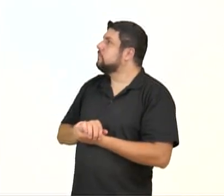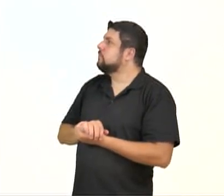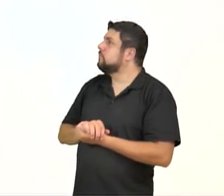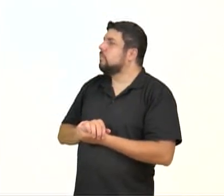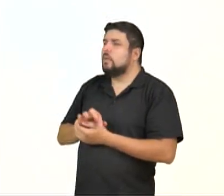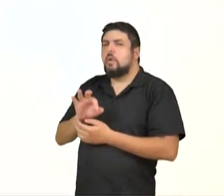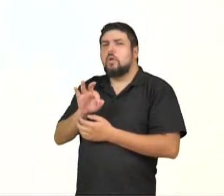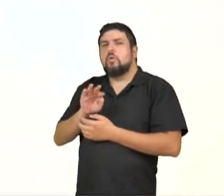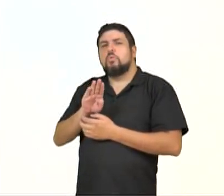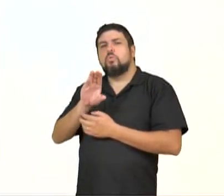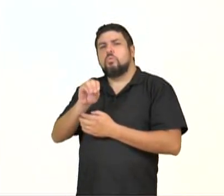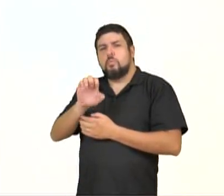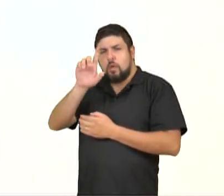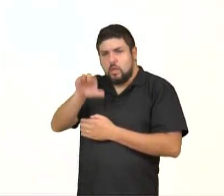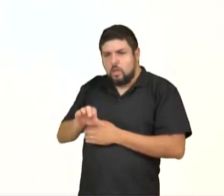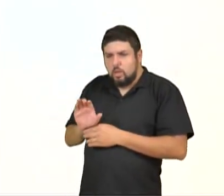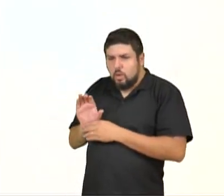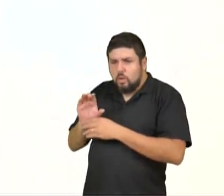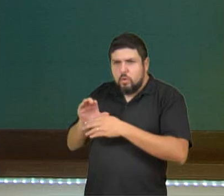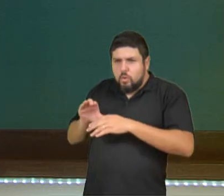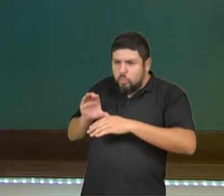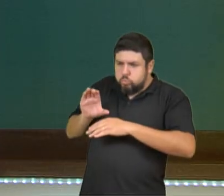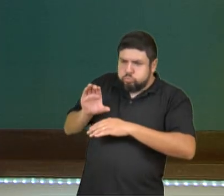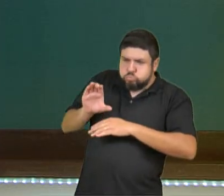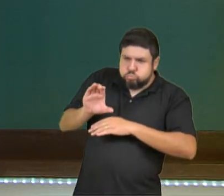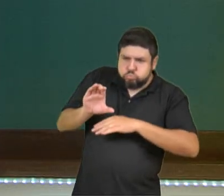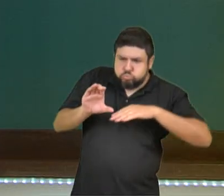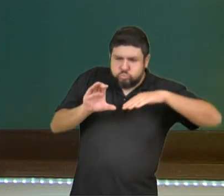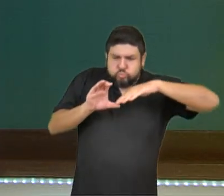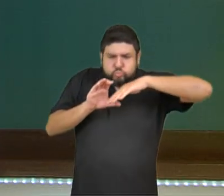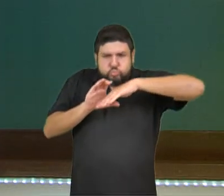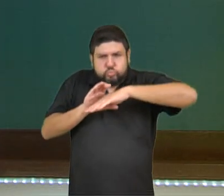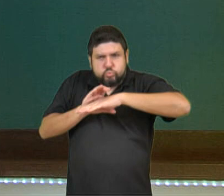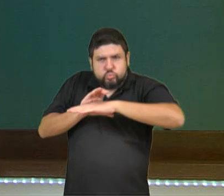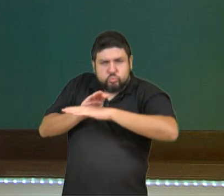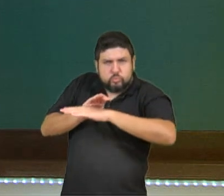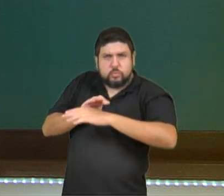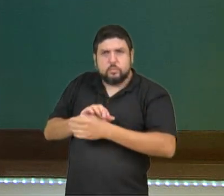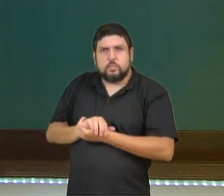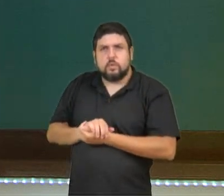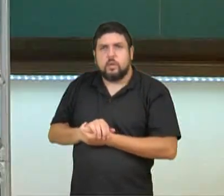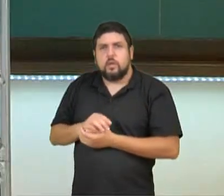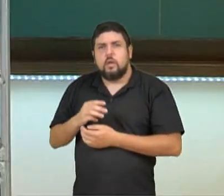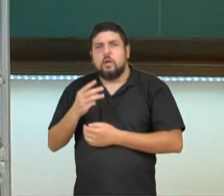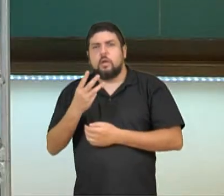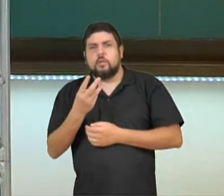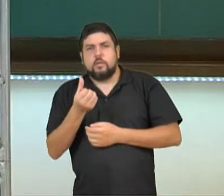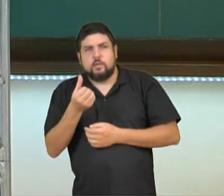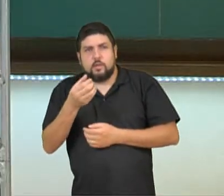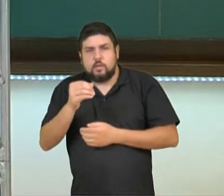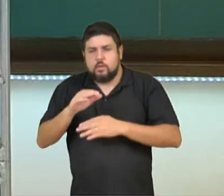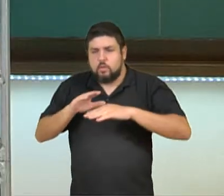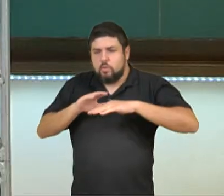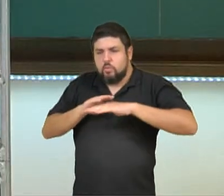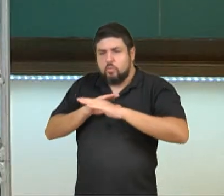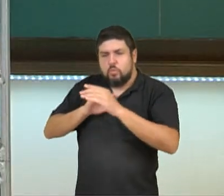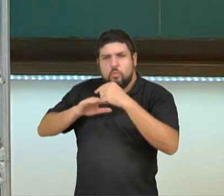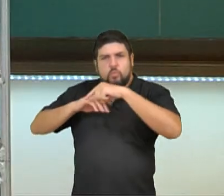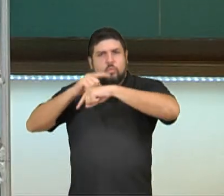passar no meio aqui no meio da onda, né? Dentro, e lá o 360, que é o giro de 360